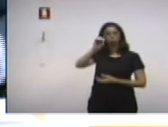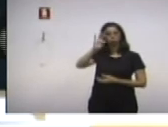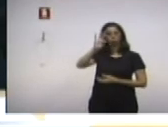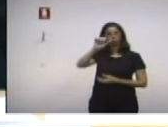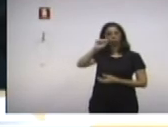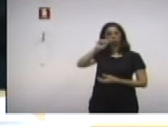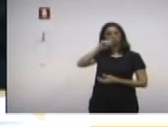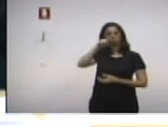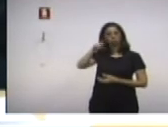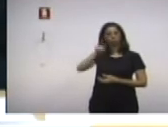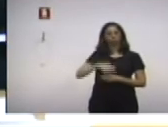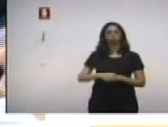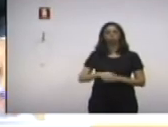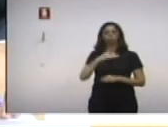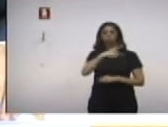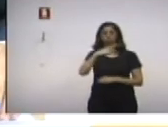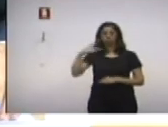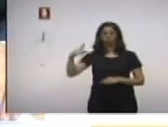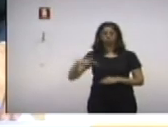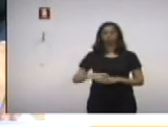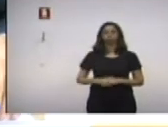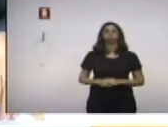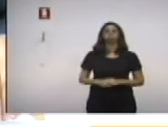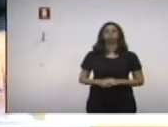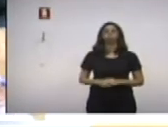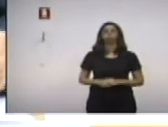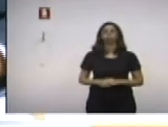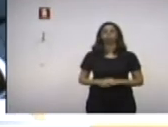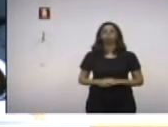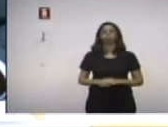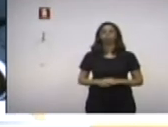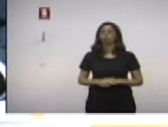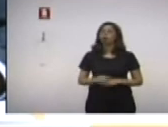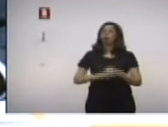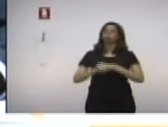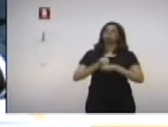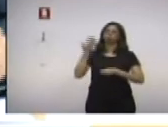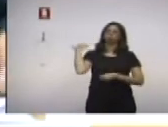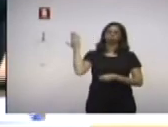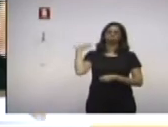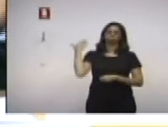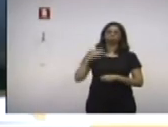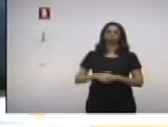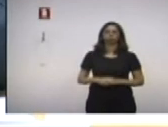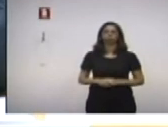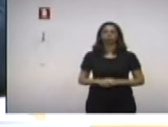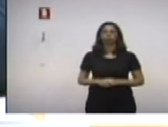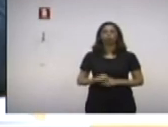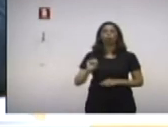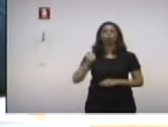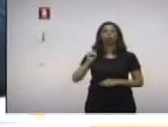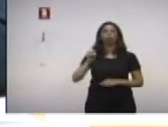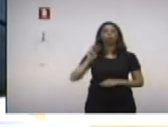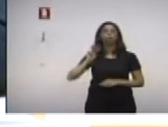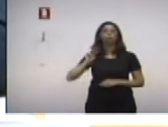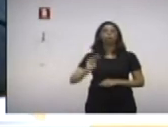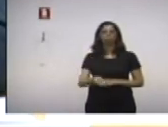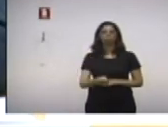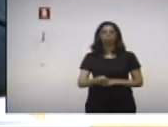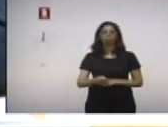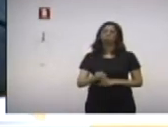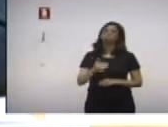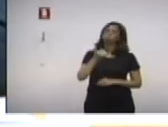que eu coloquei na no PPP e previa do ano passado também os 88 milhões